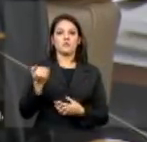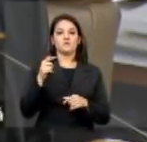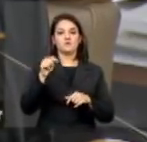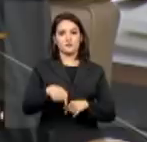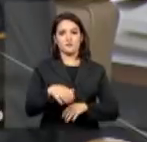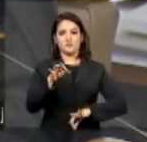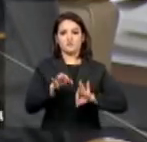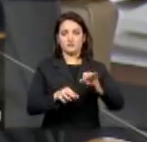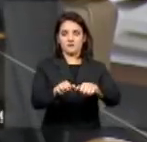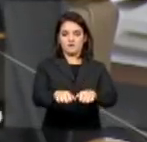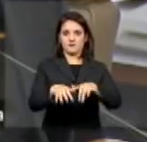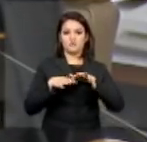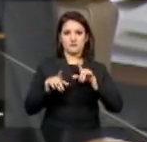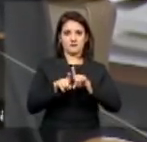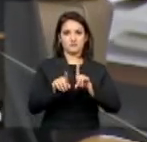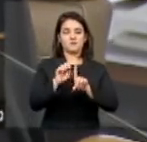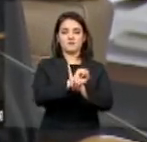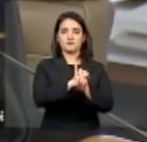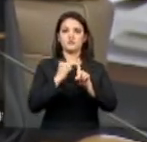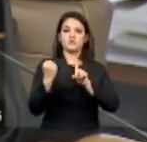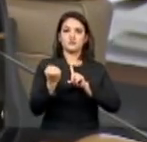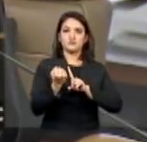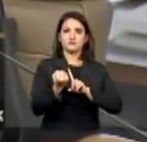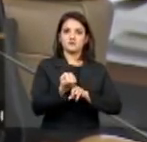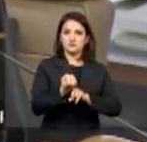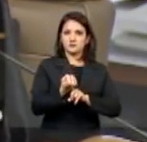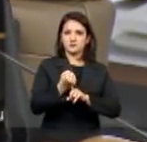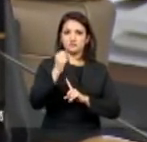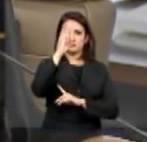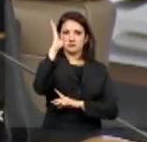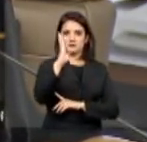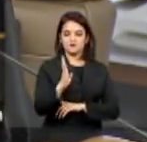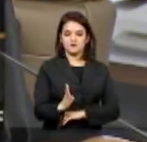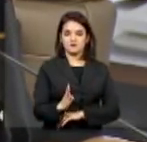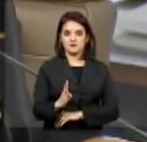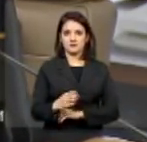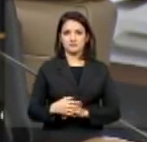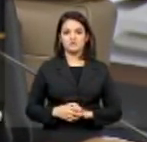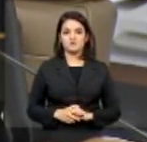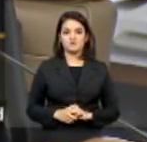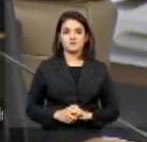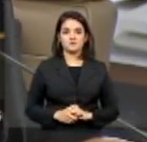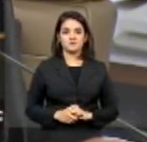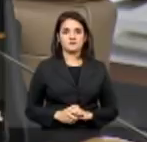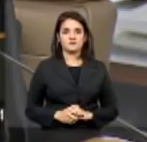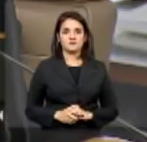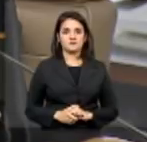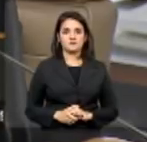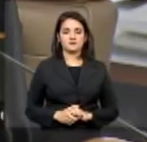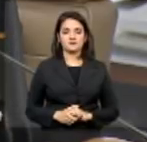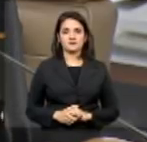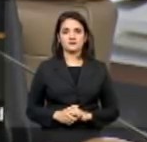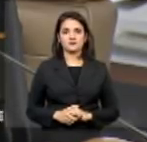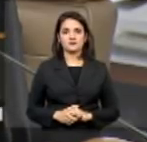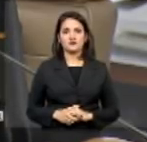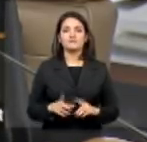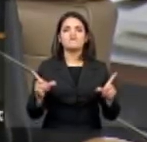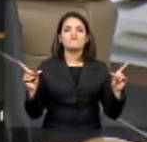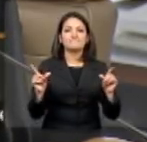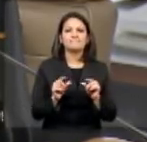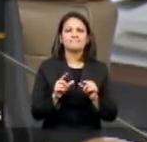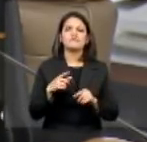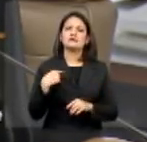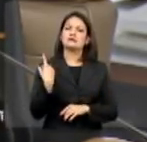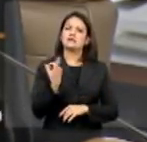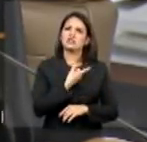e em síntese o senhor presidente eminentes pares nós estamos diante de um problema jurídico